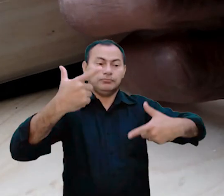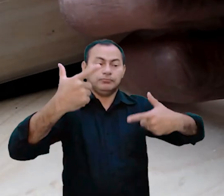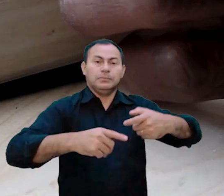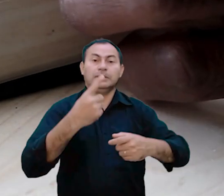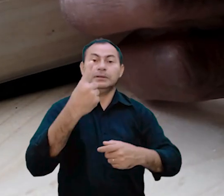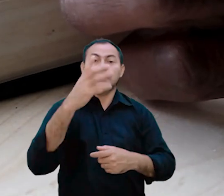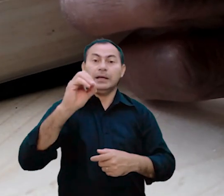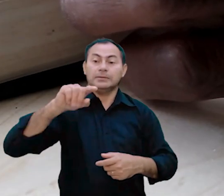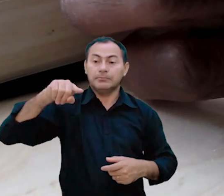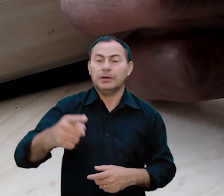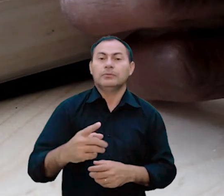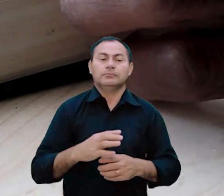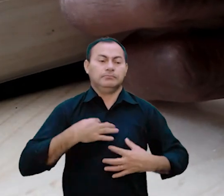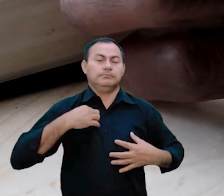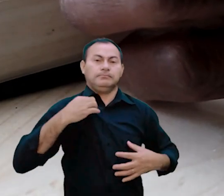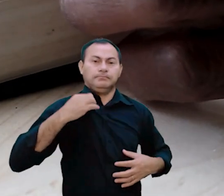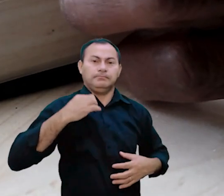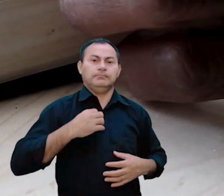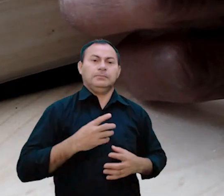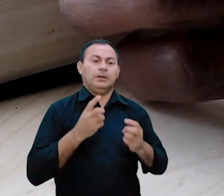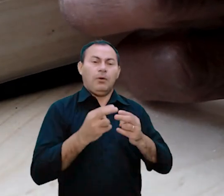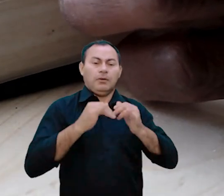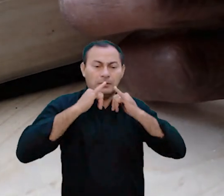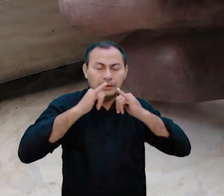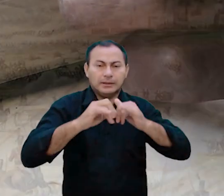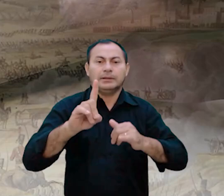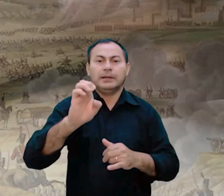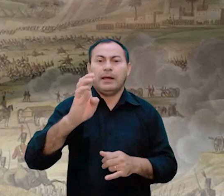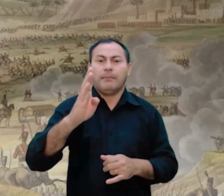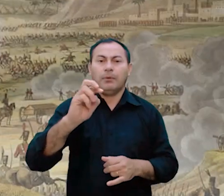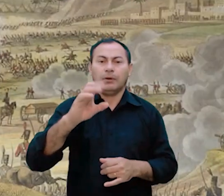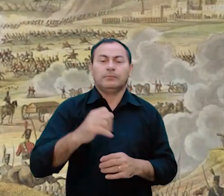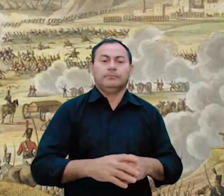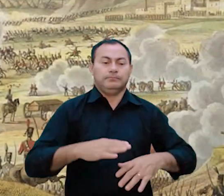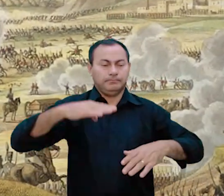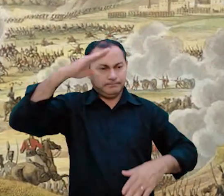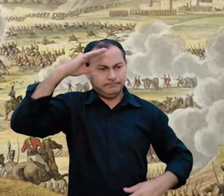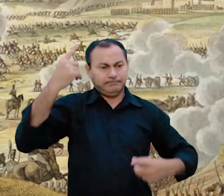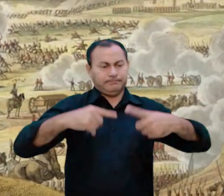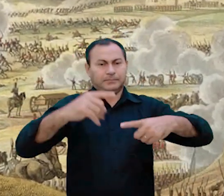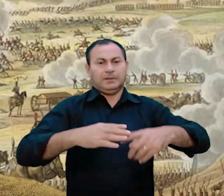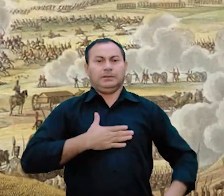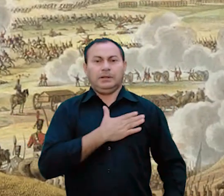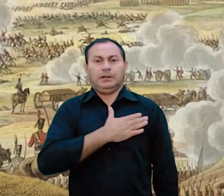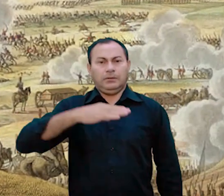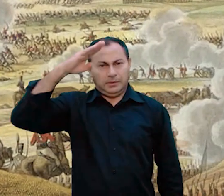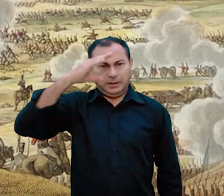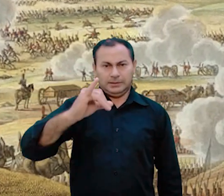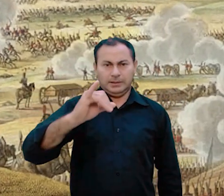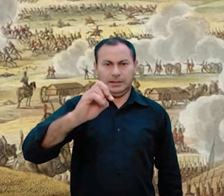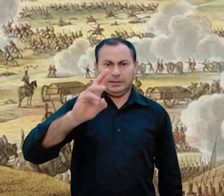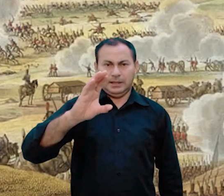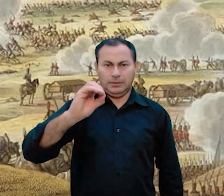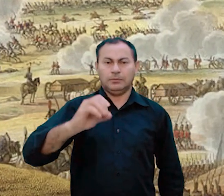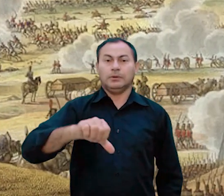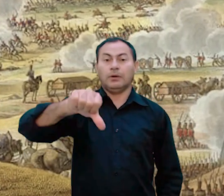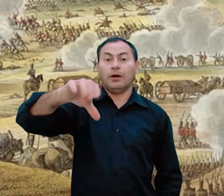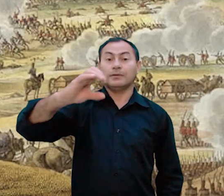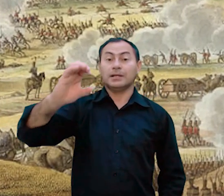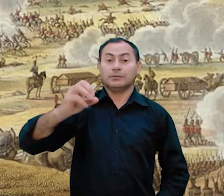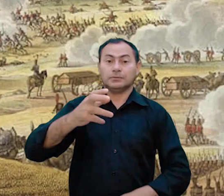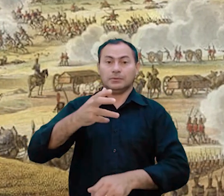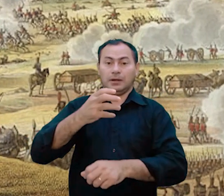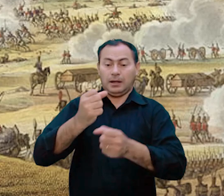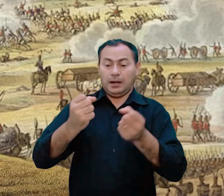para a batalha, 10.000 deles se voluntariaram conforme a profecia de Débora. A batalha contra o general Cícera e seus